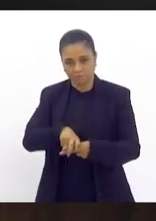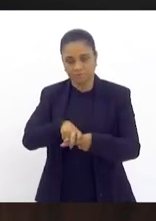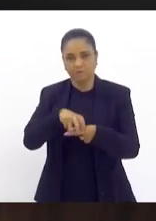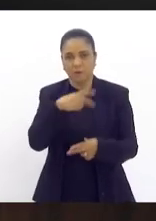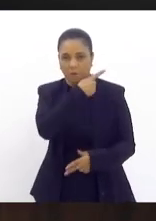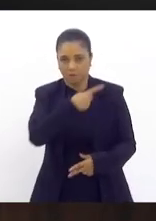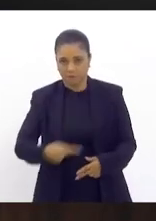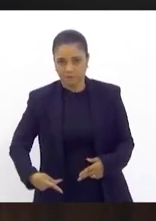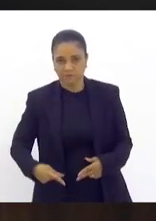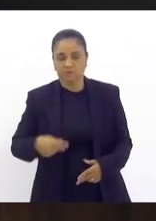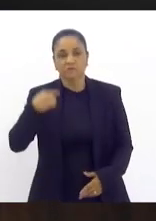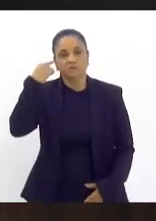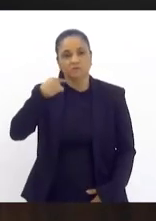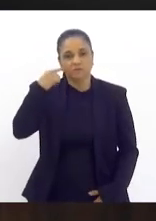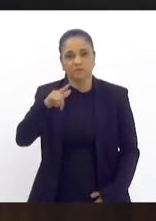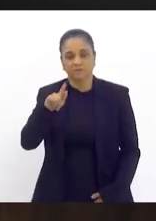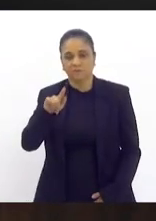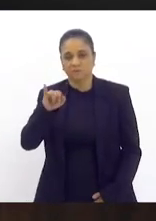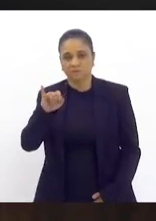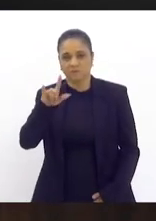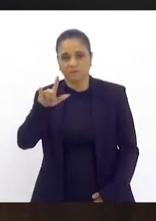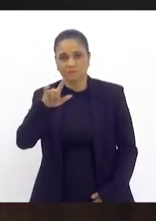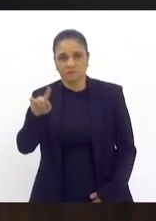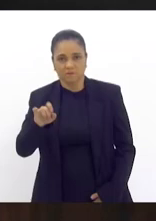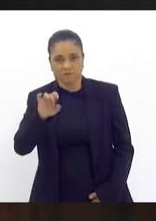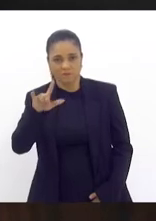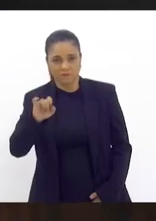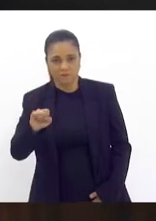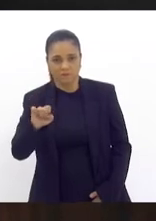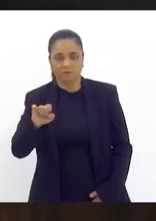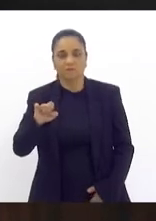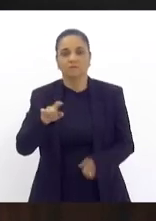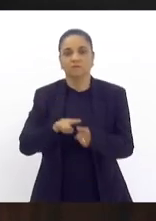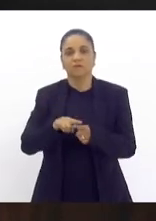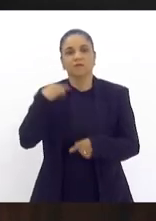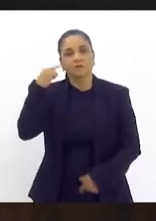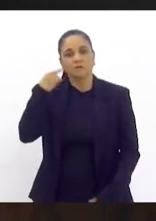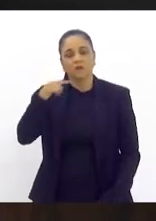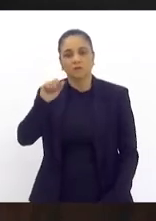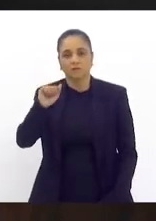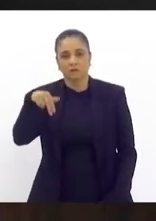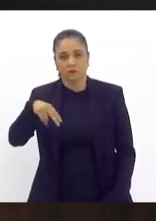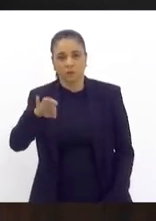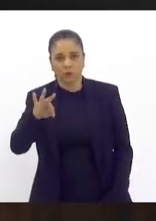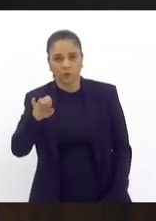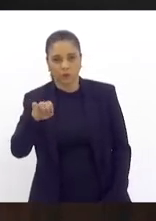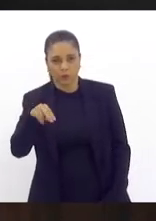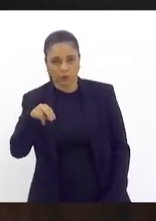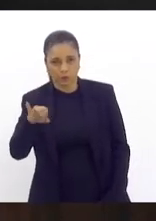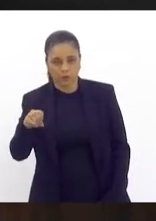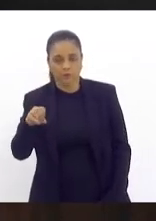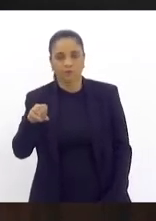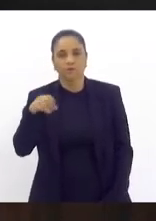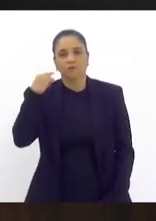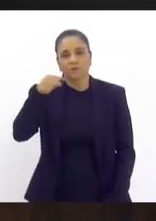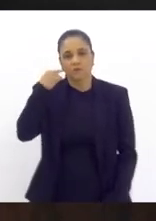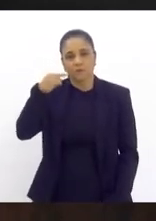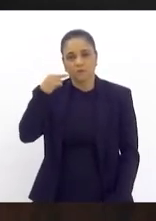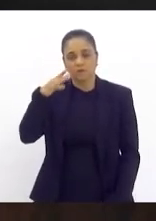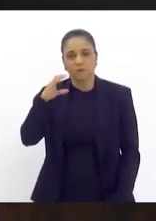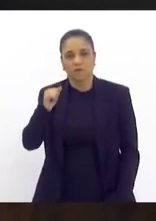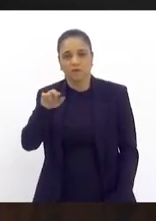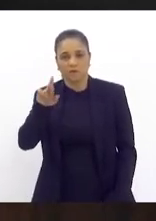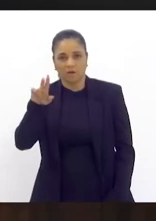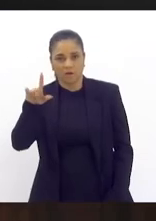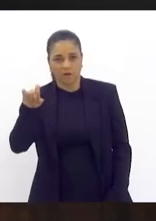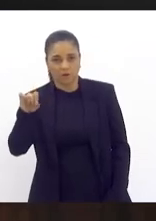Deputada Gisele Monteiro. Deputado Otônio de Paula, pai. Deputado Carlos